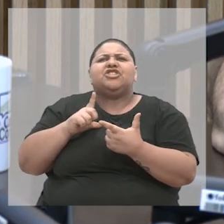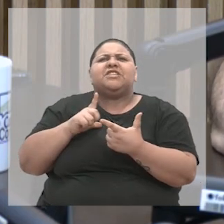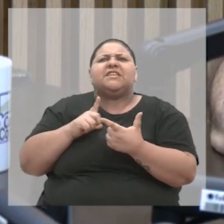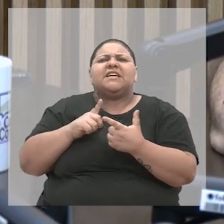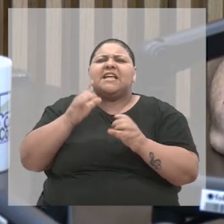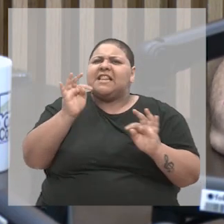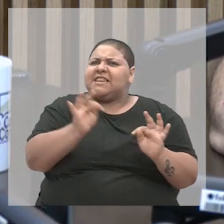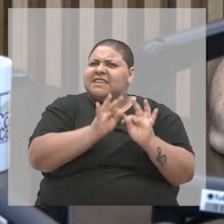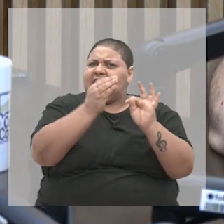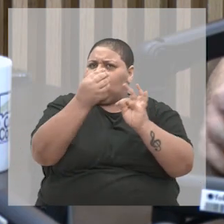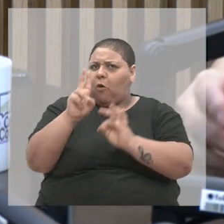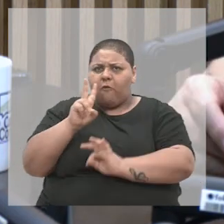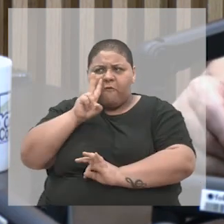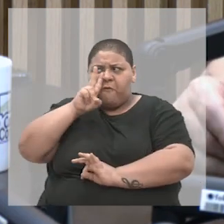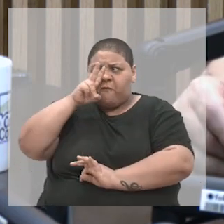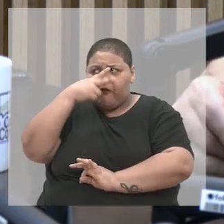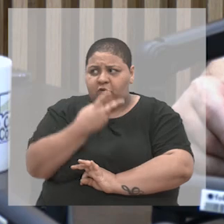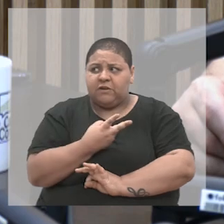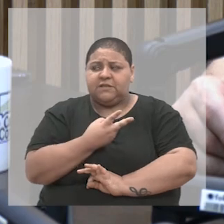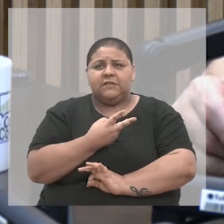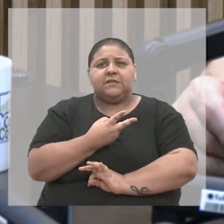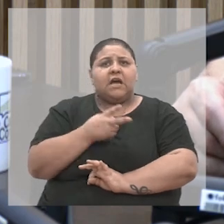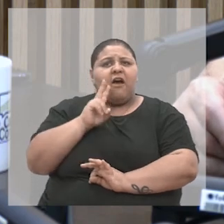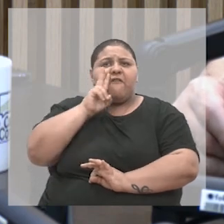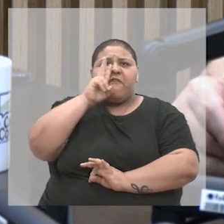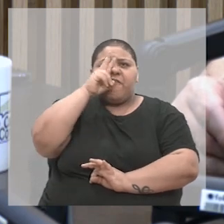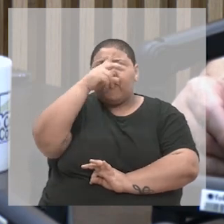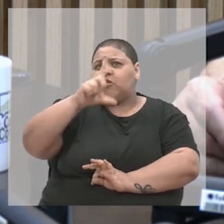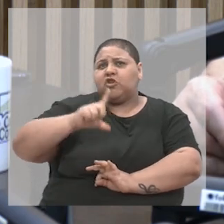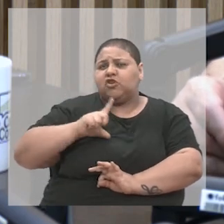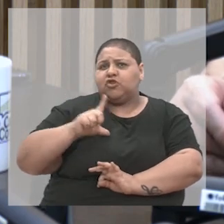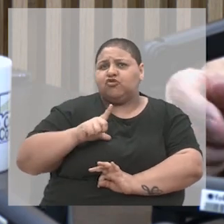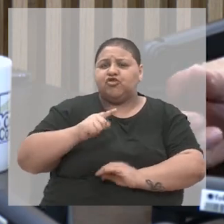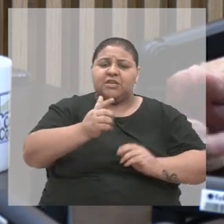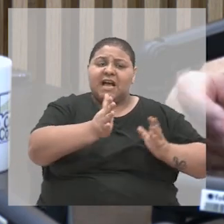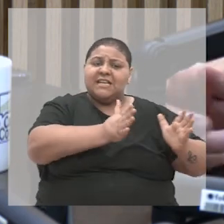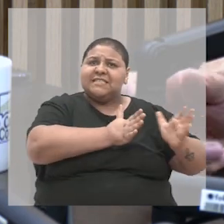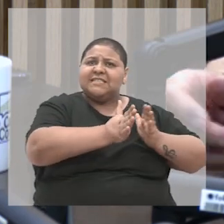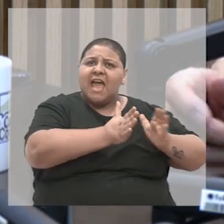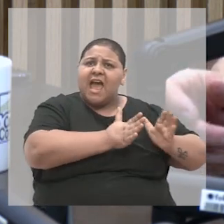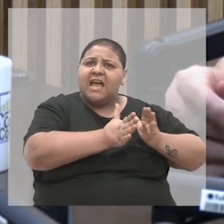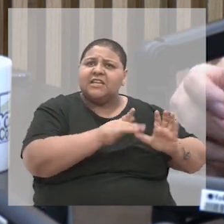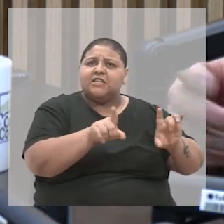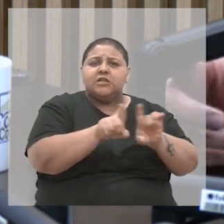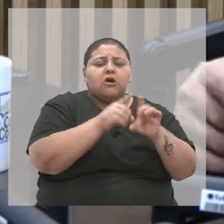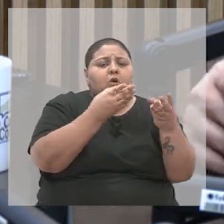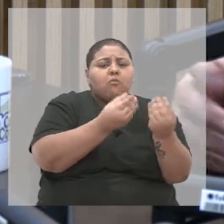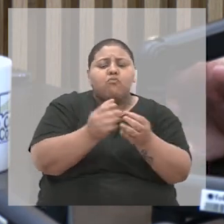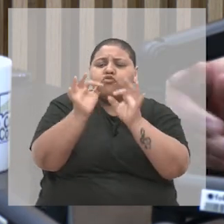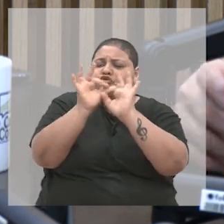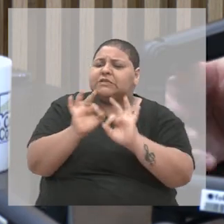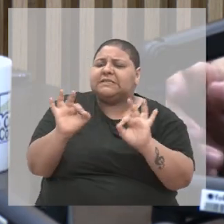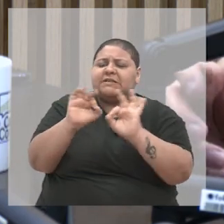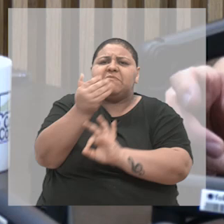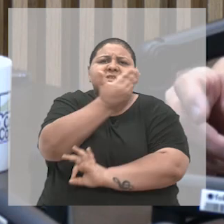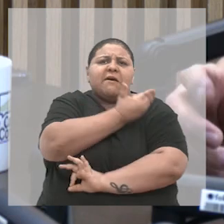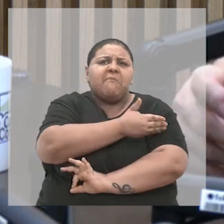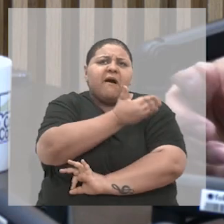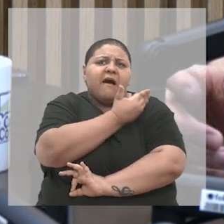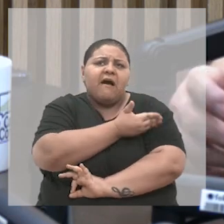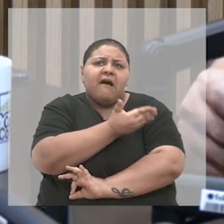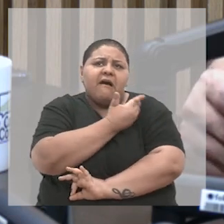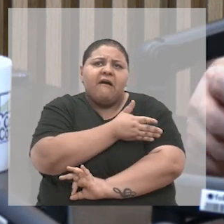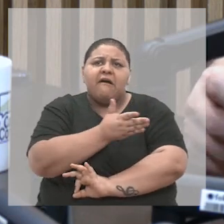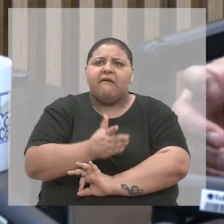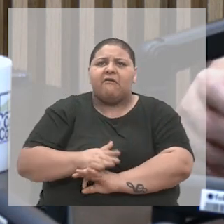força mesmo? Não, pela força, porque não tinha tanto acesso, era muito simples o treino, era um passe, um arremesso,